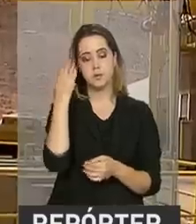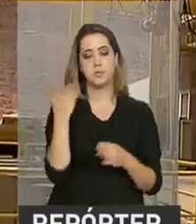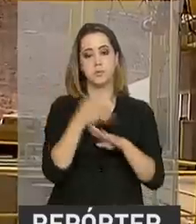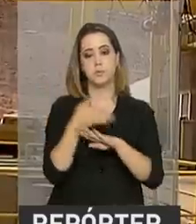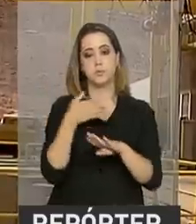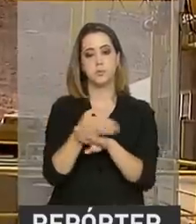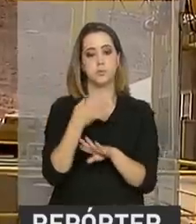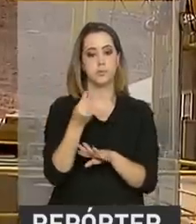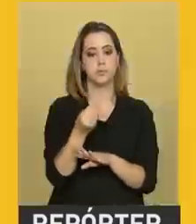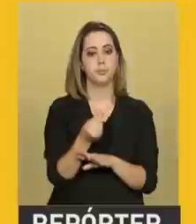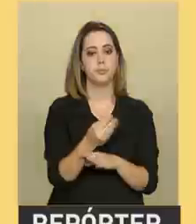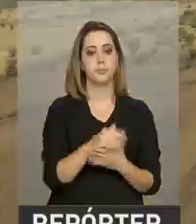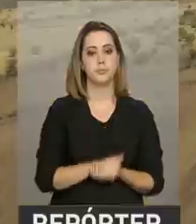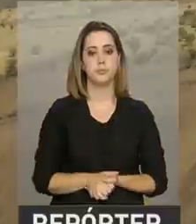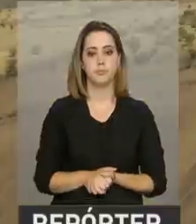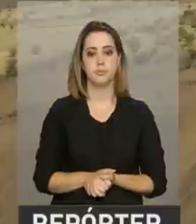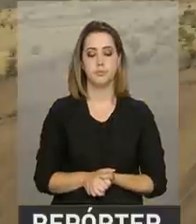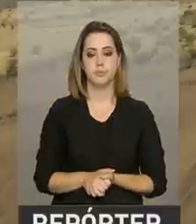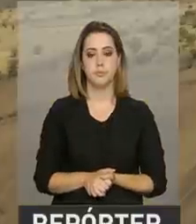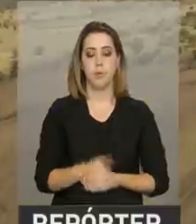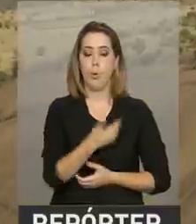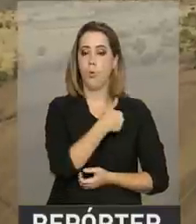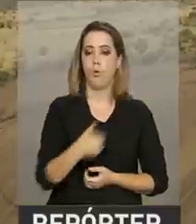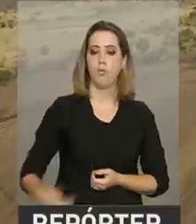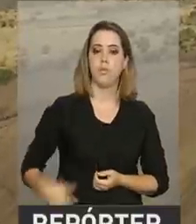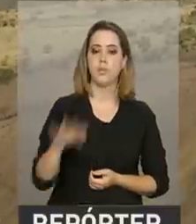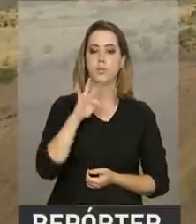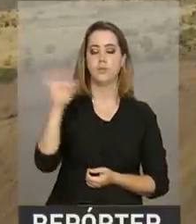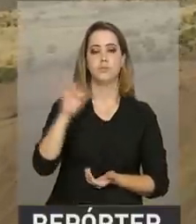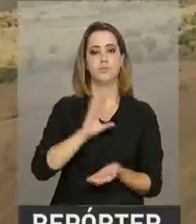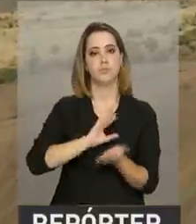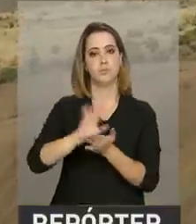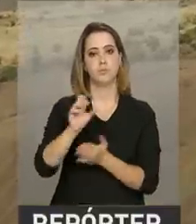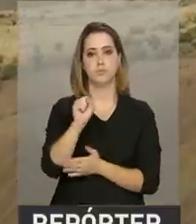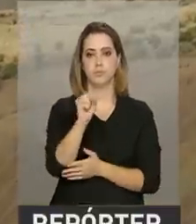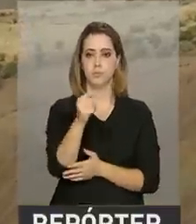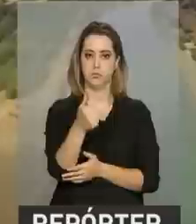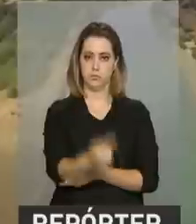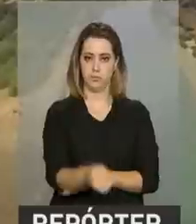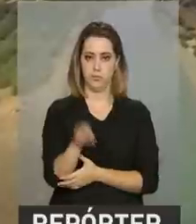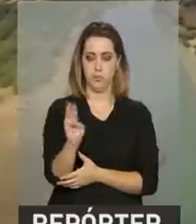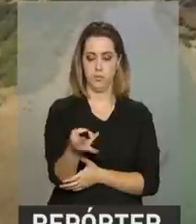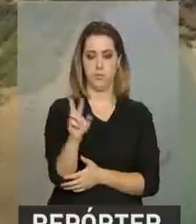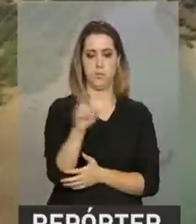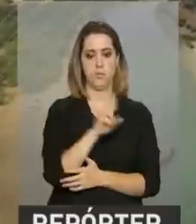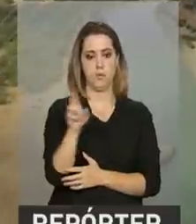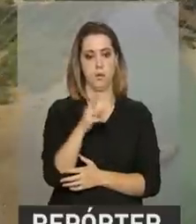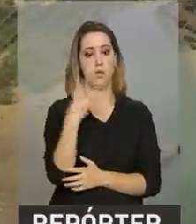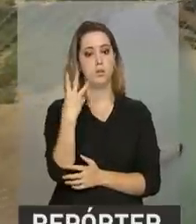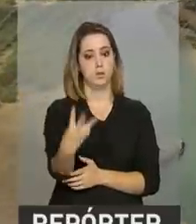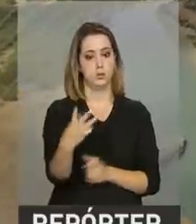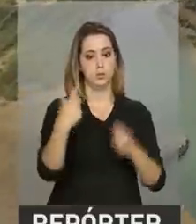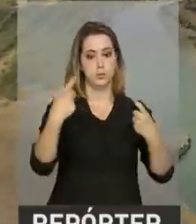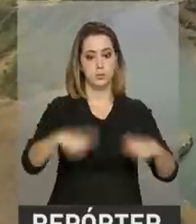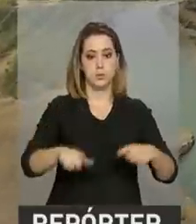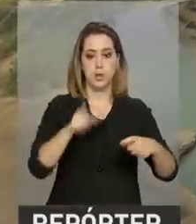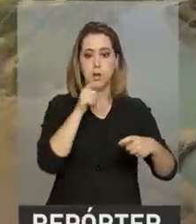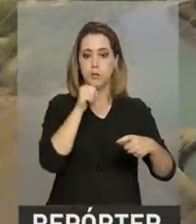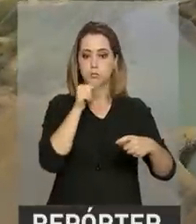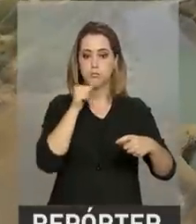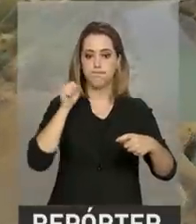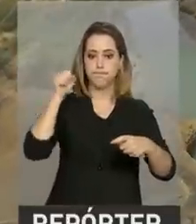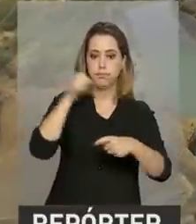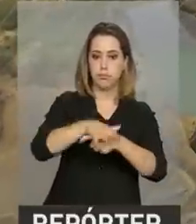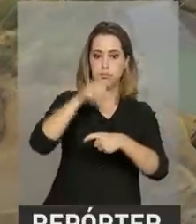participa muito e vibra muito com a obra. O governo federal investiu 87 milhões de reais na terceira estação de bombeamento. O